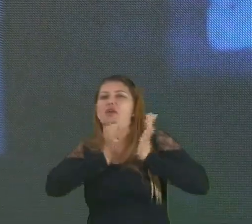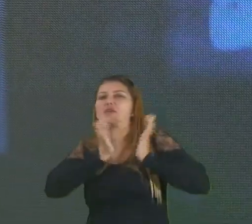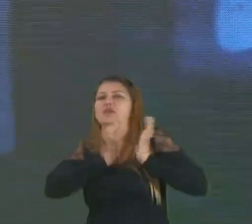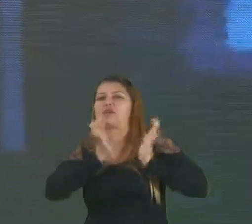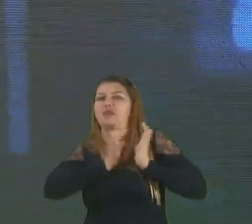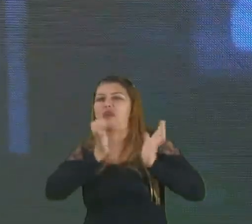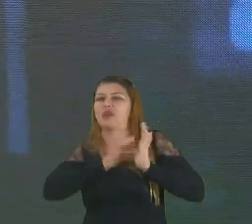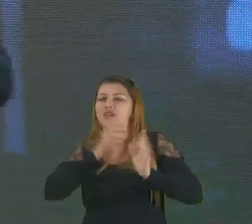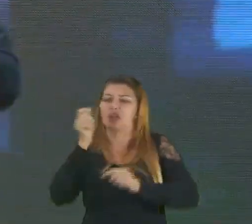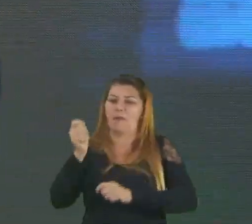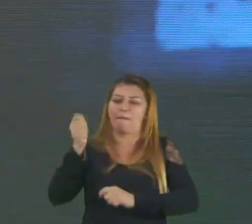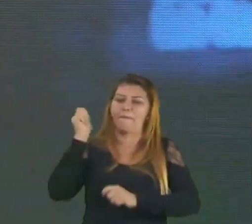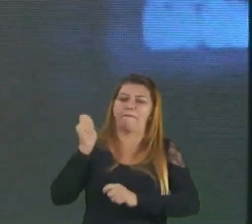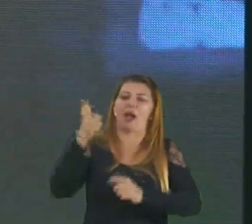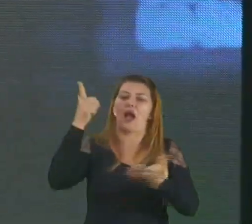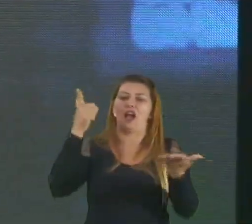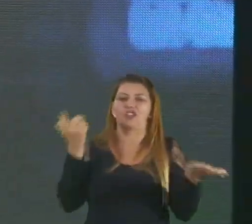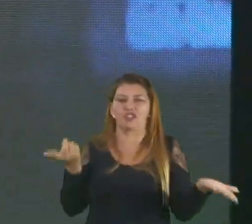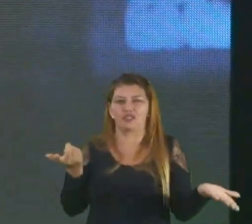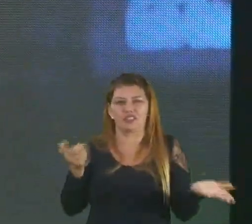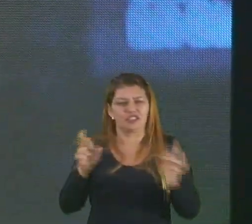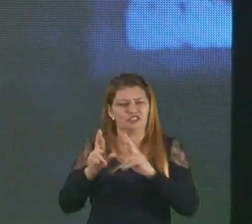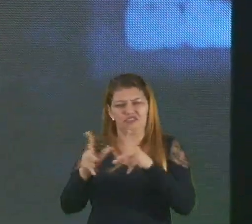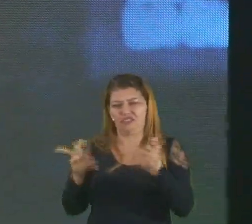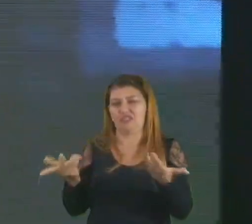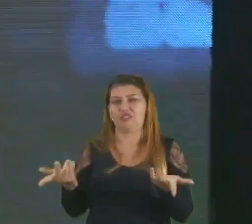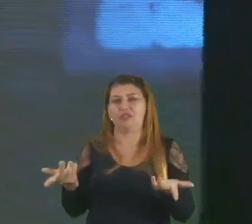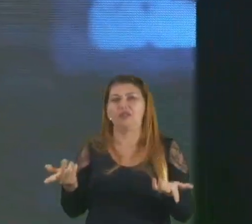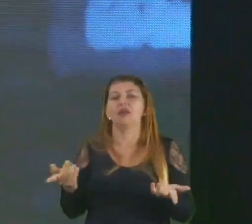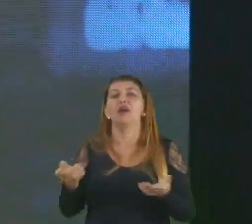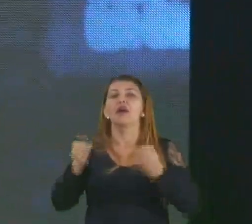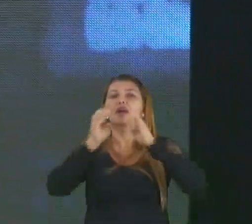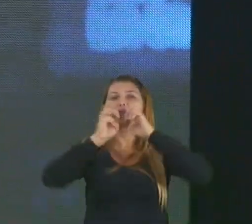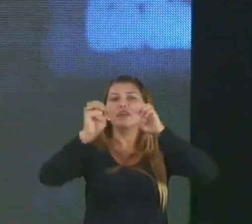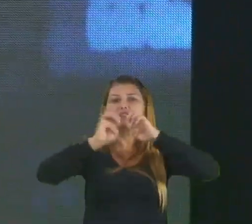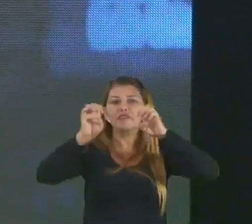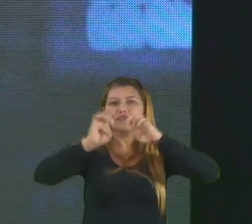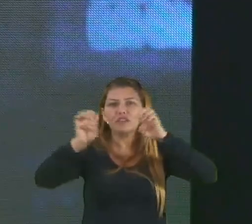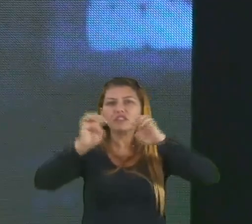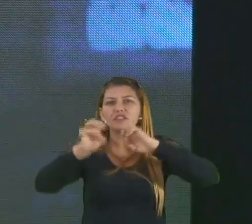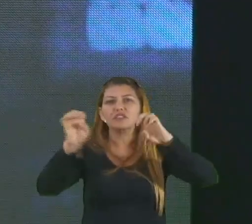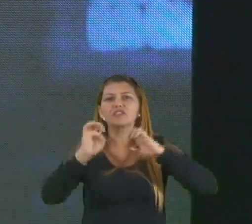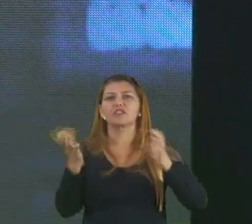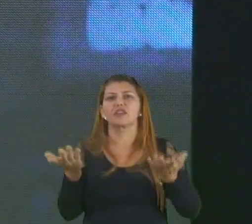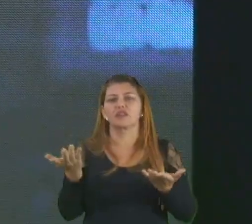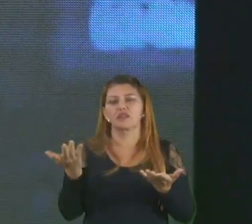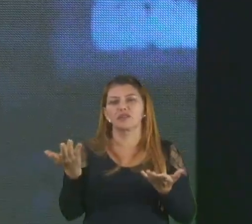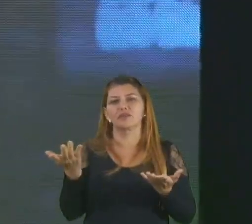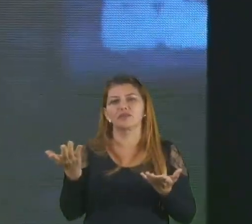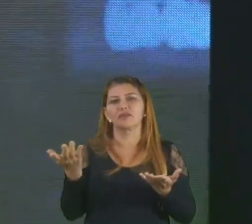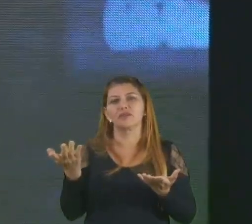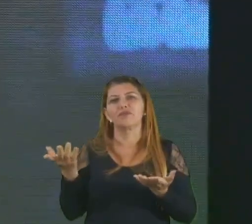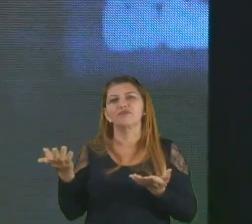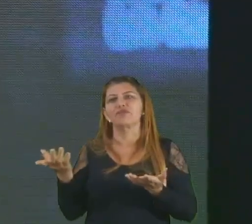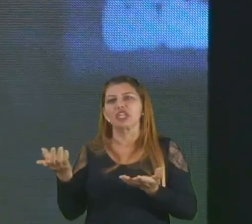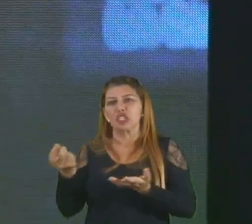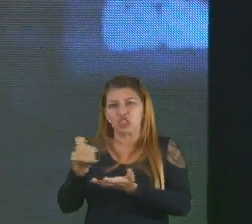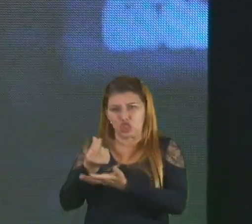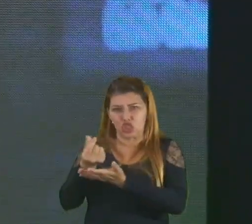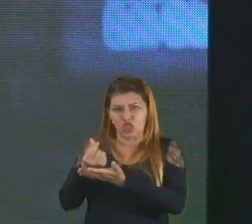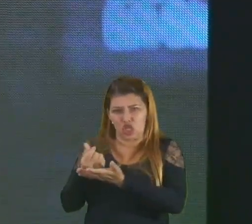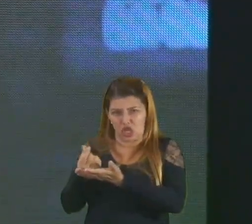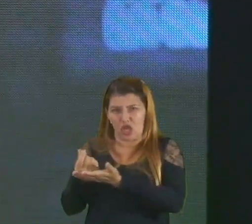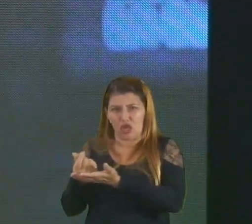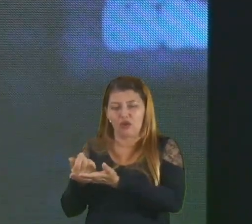por aí. Não acredite nesse evangelho da teologia da prosperidade, porque você pode prosperar sim.